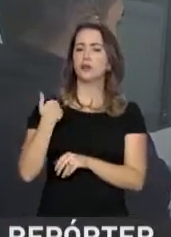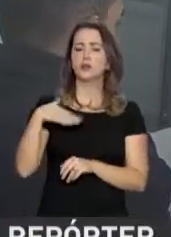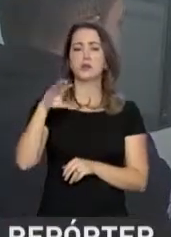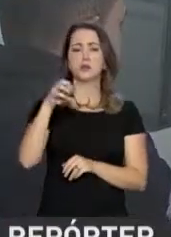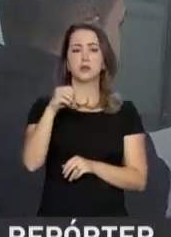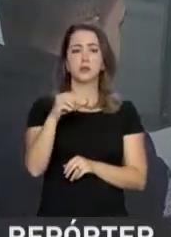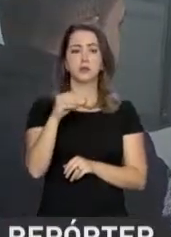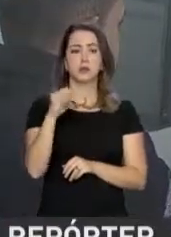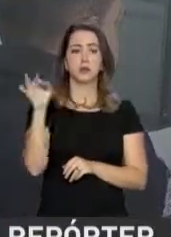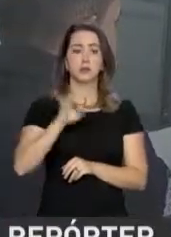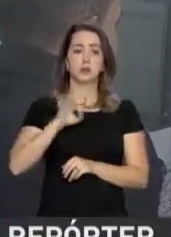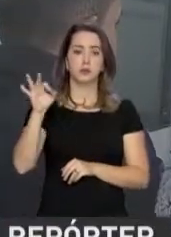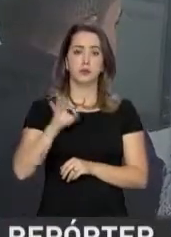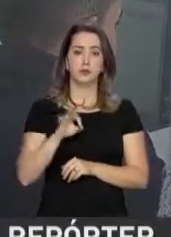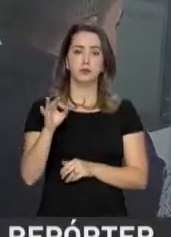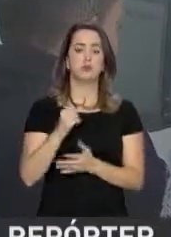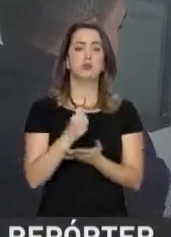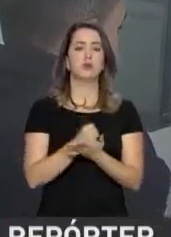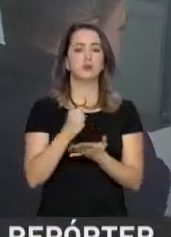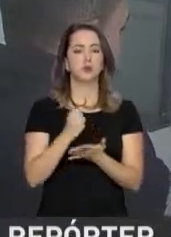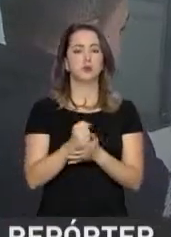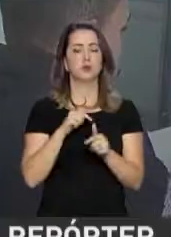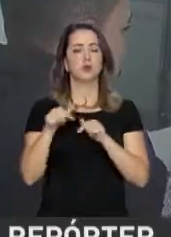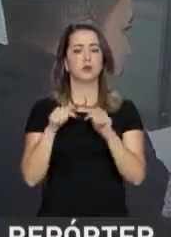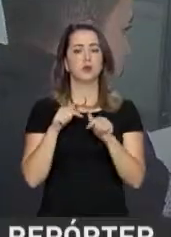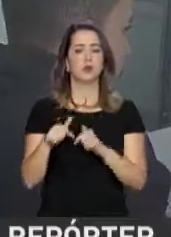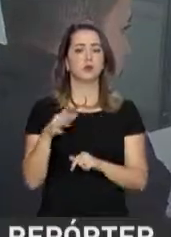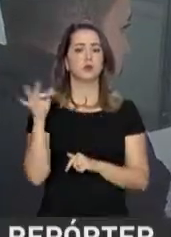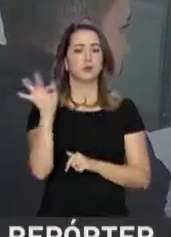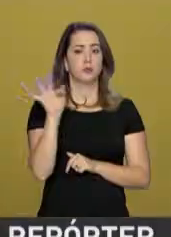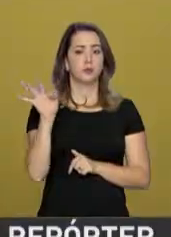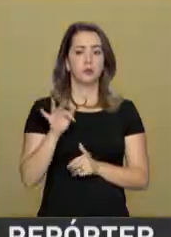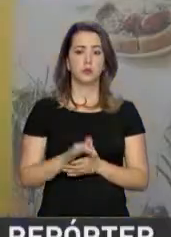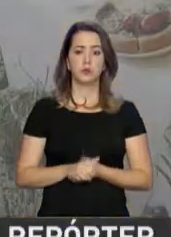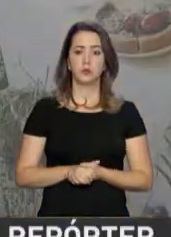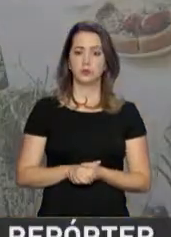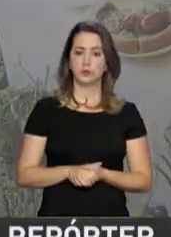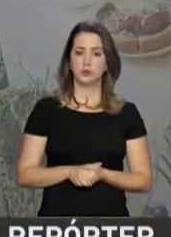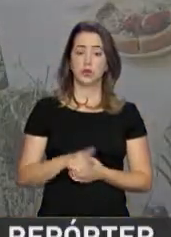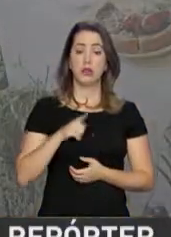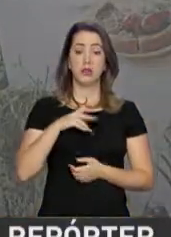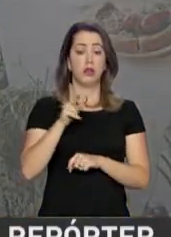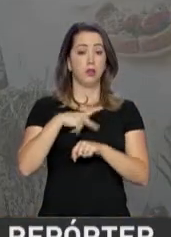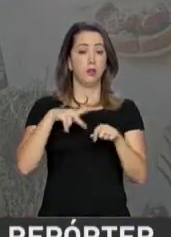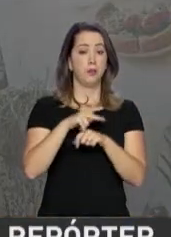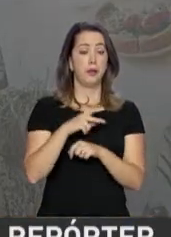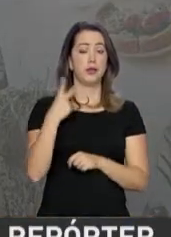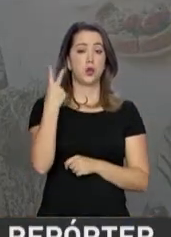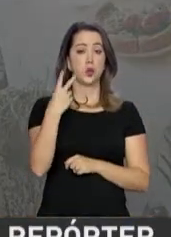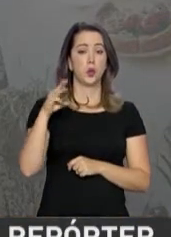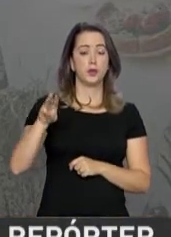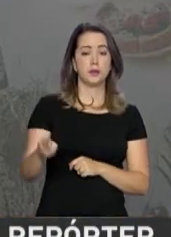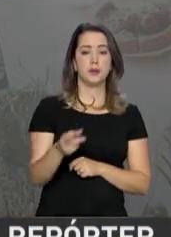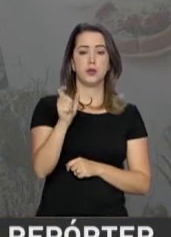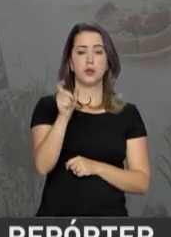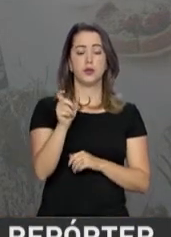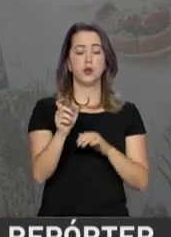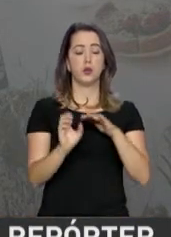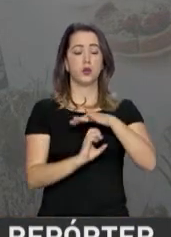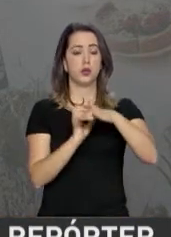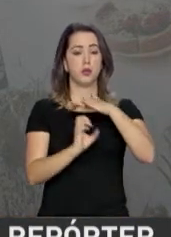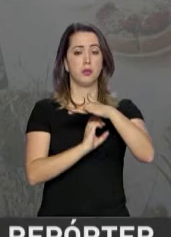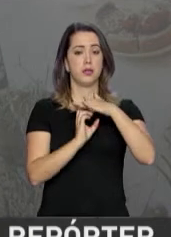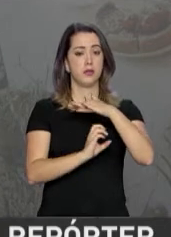90 por cento dos empregos formais em fevereiro há no país dois milhões e meio de micro e pequenas